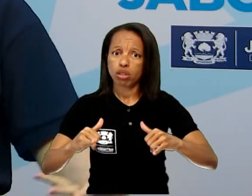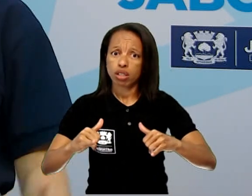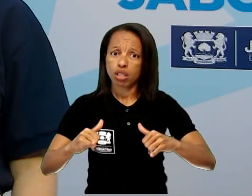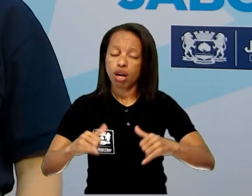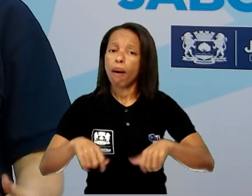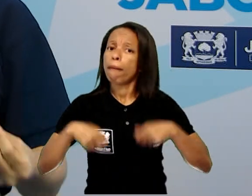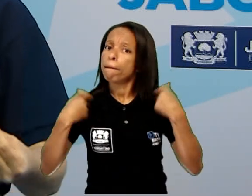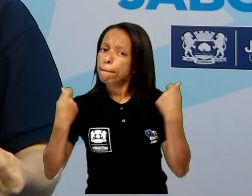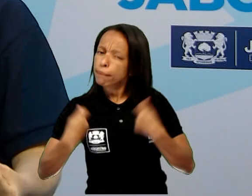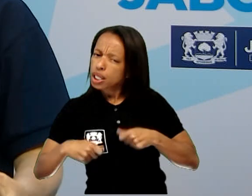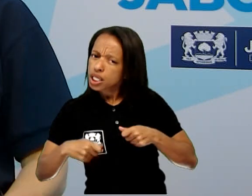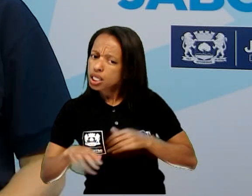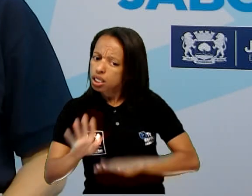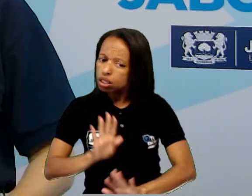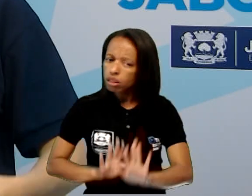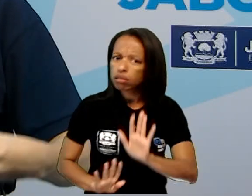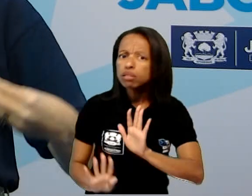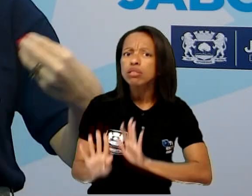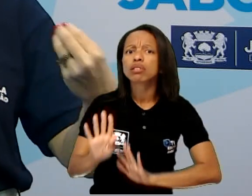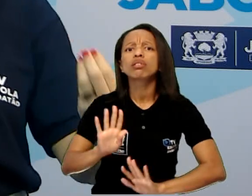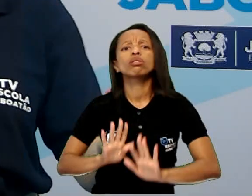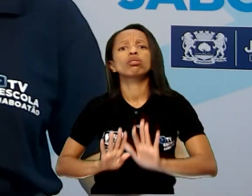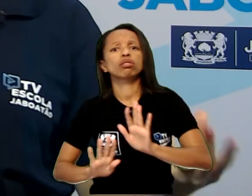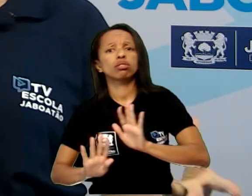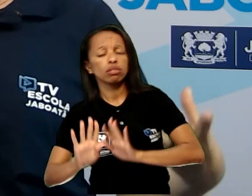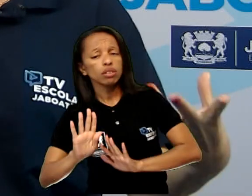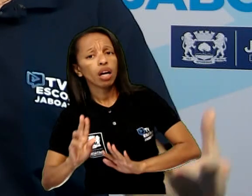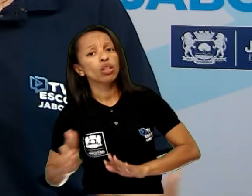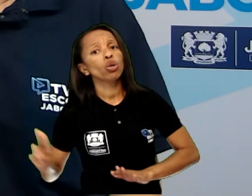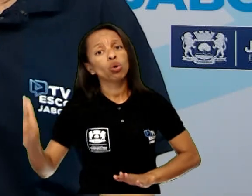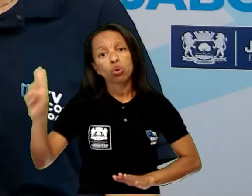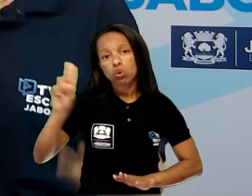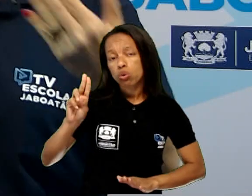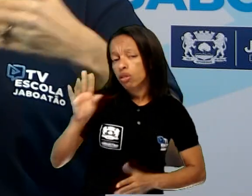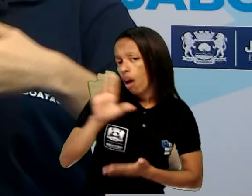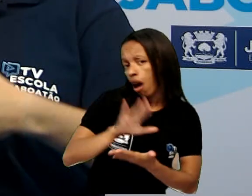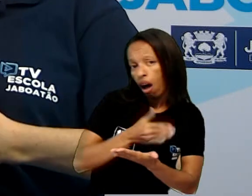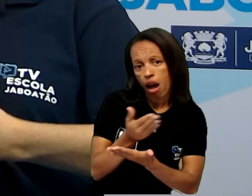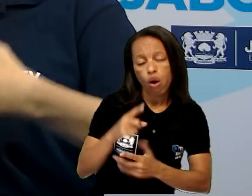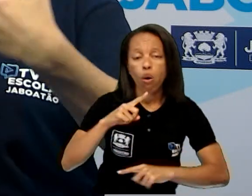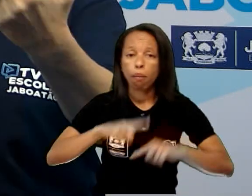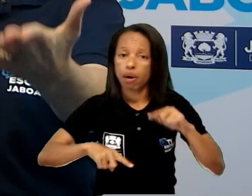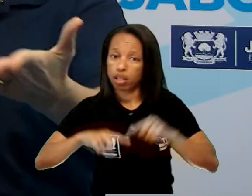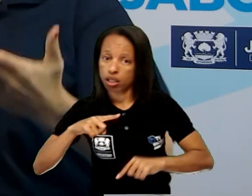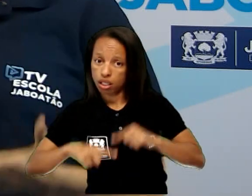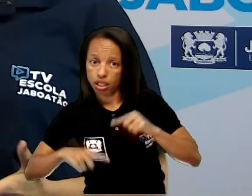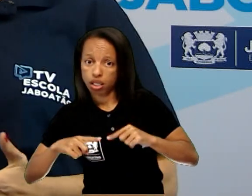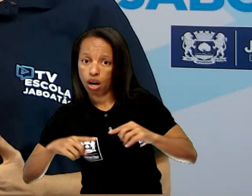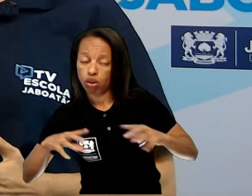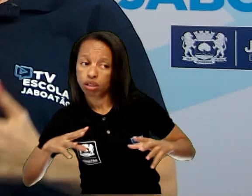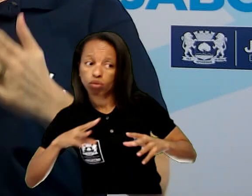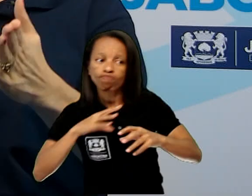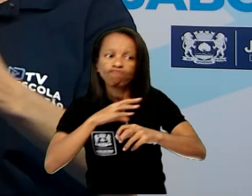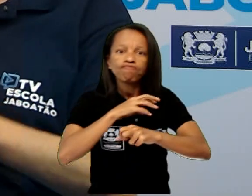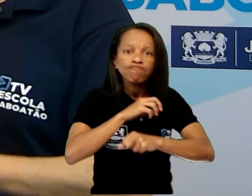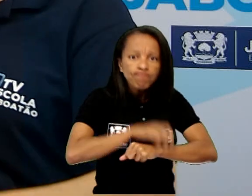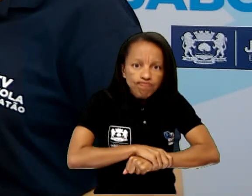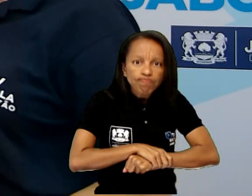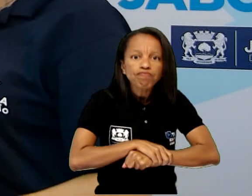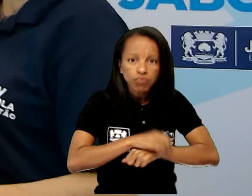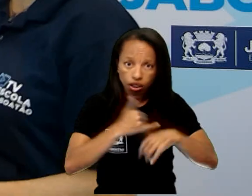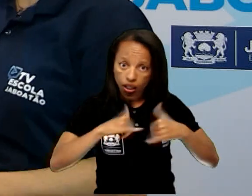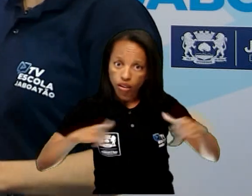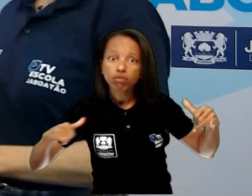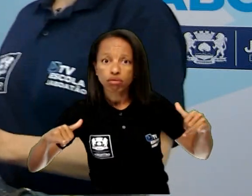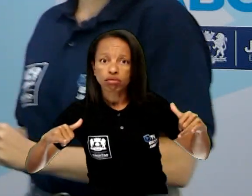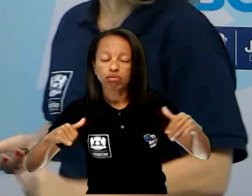ter um cuidado no manuseio, né? Tem que usar algum material que não passe para você aquela corrente